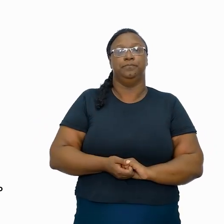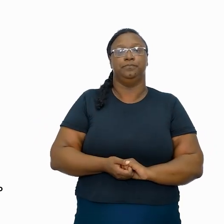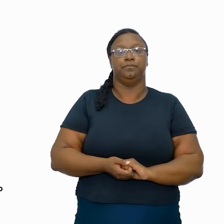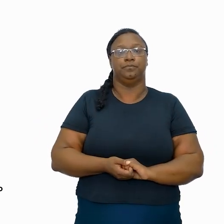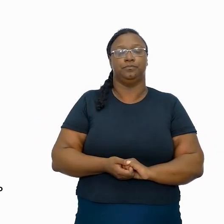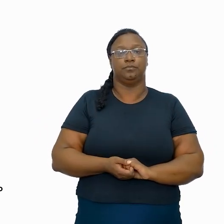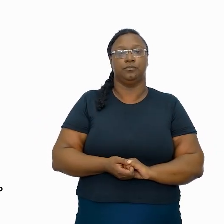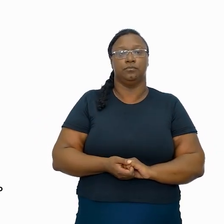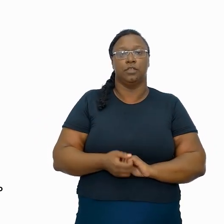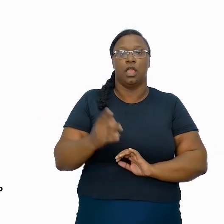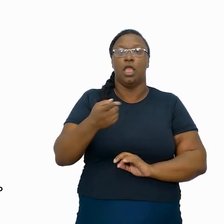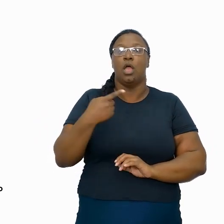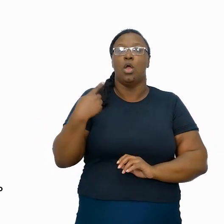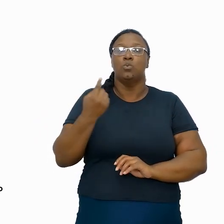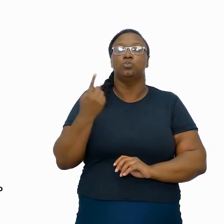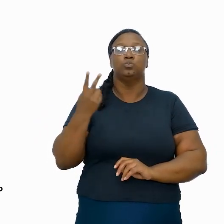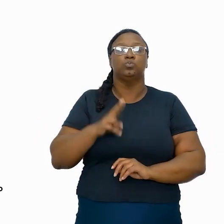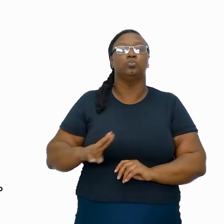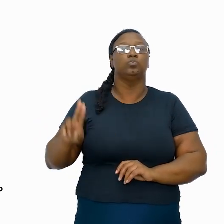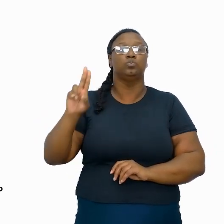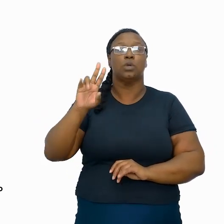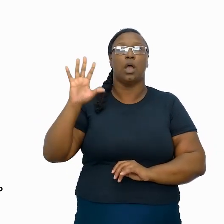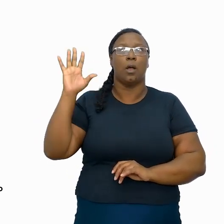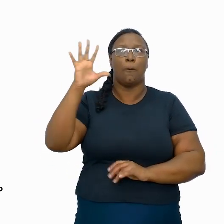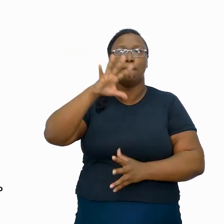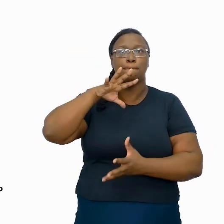que nós utilizamos no mundo,